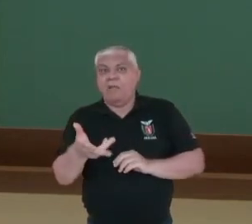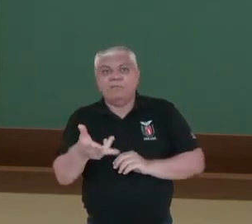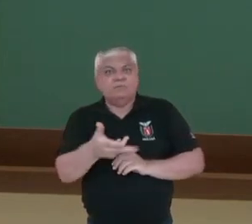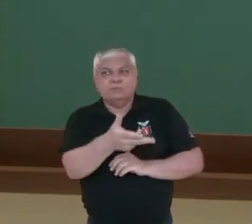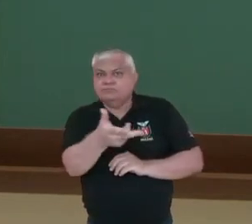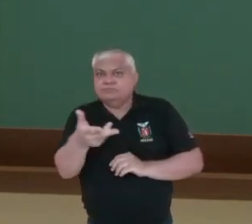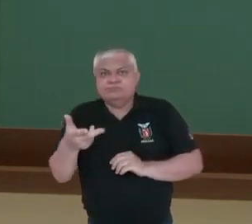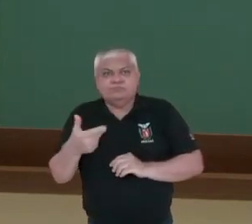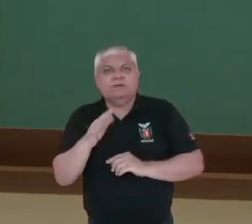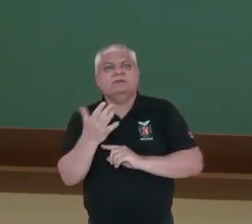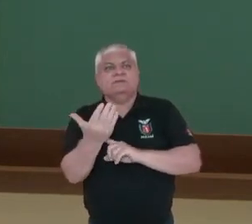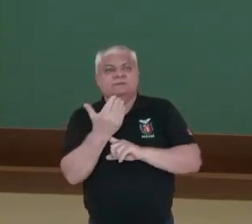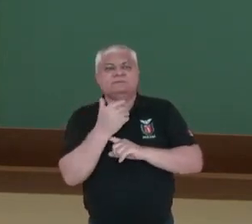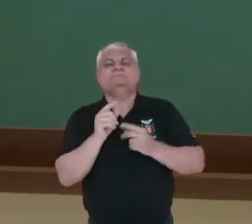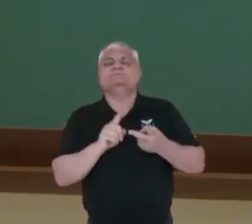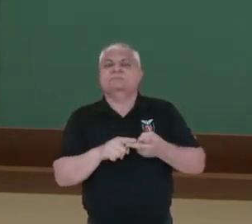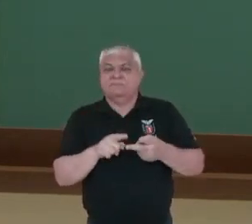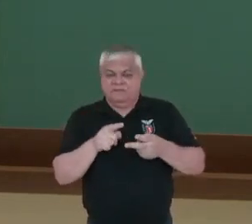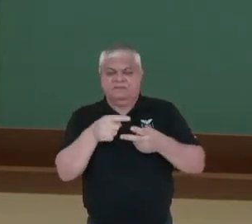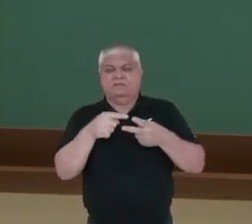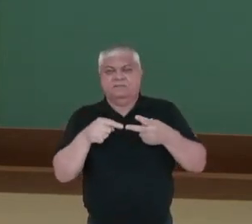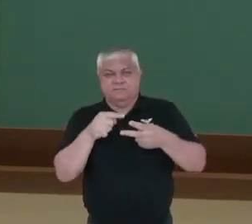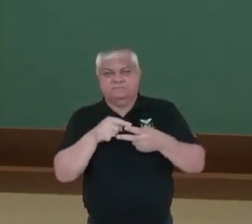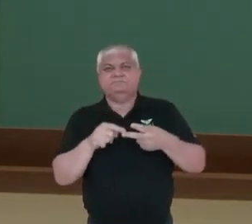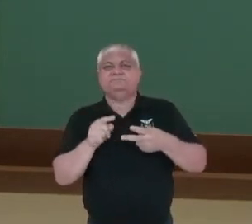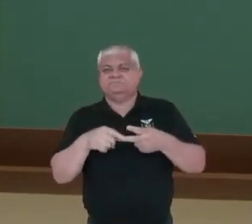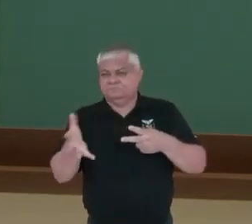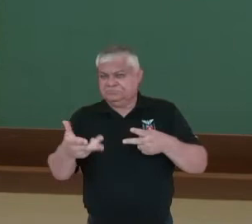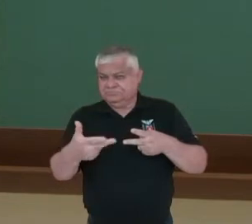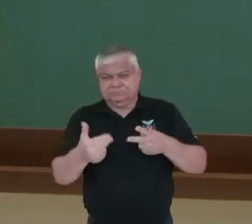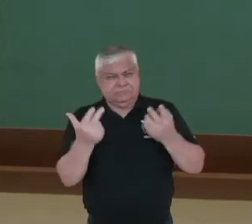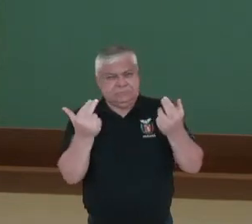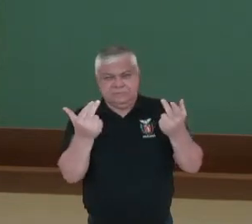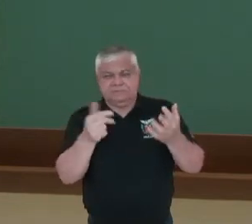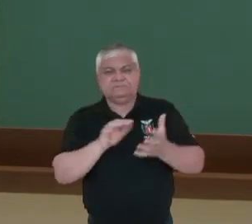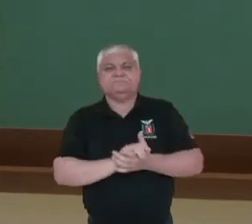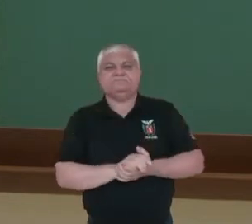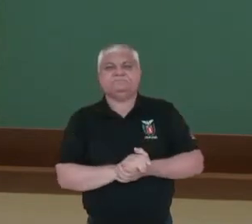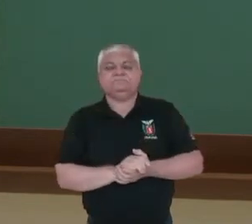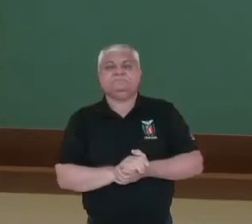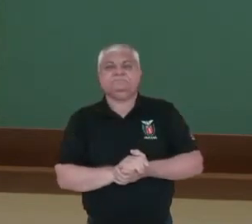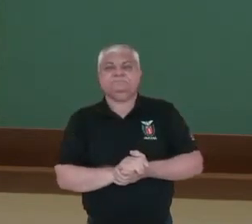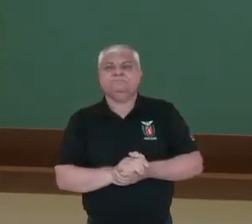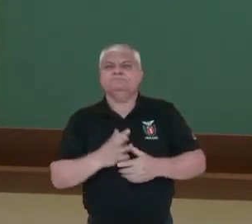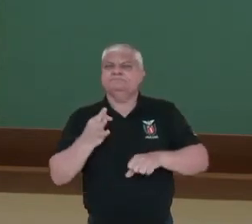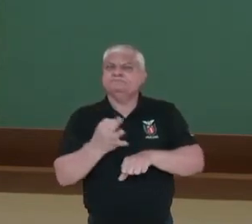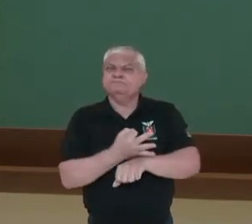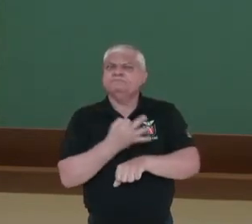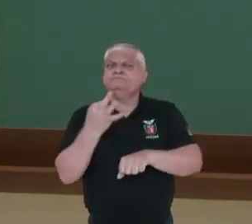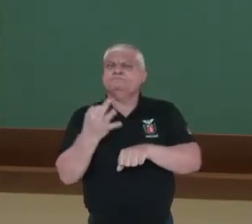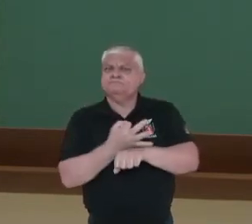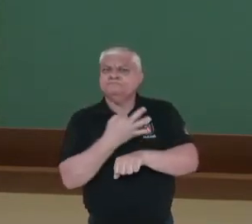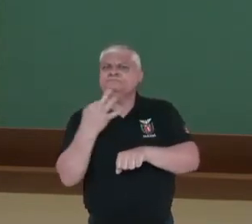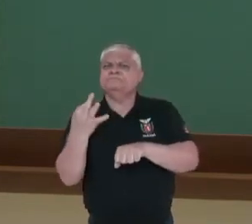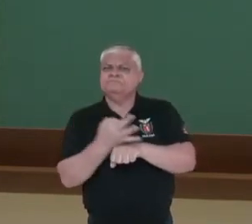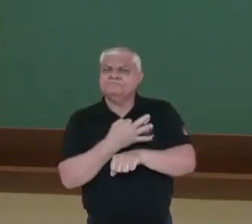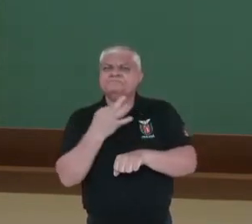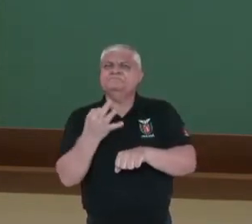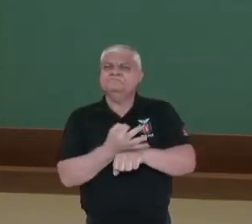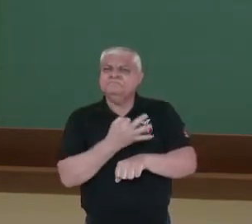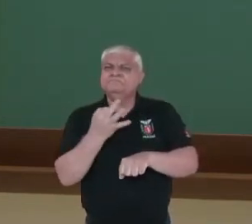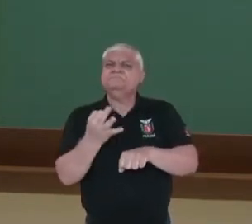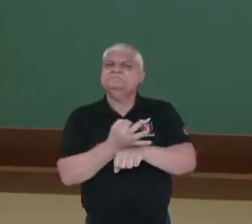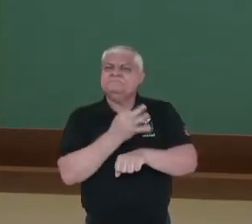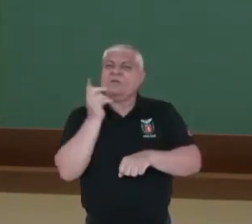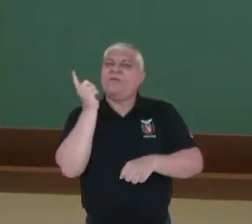rápido velocidade que tá ligada agilidade resistência trabalhar muito mais tempo